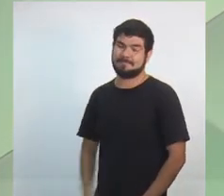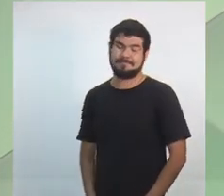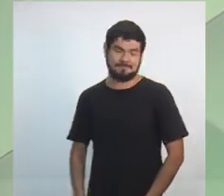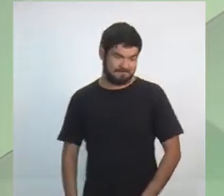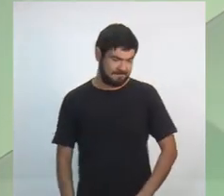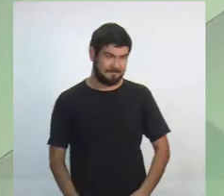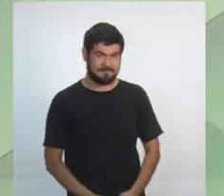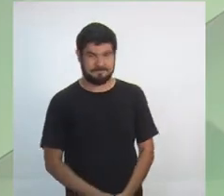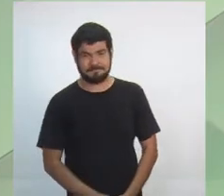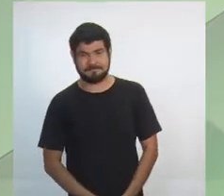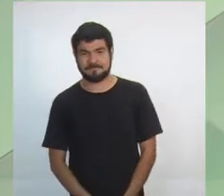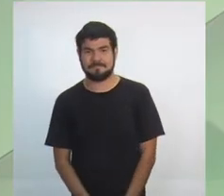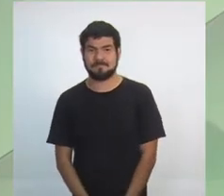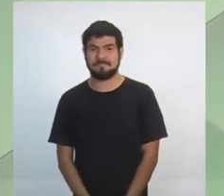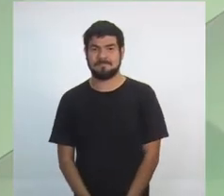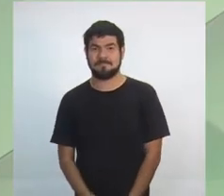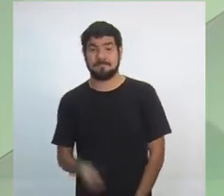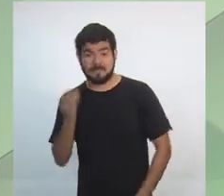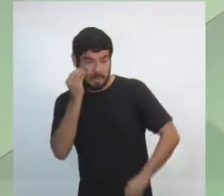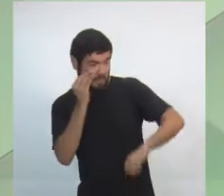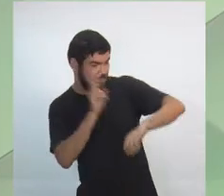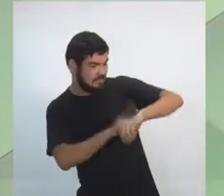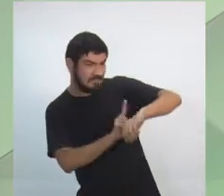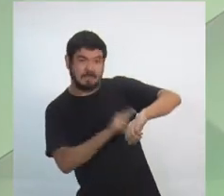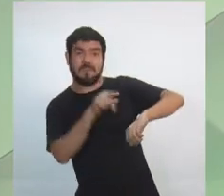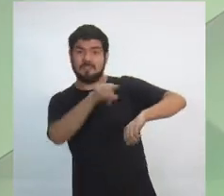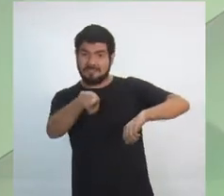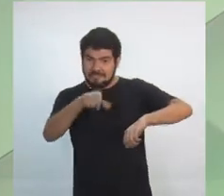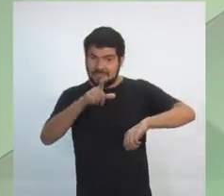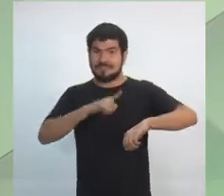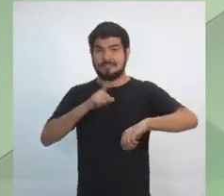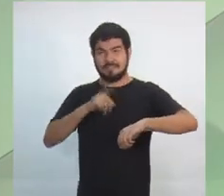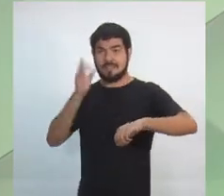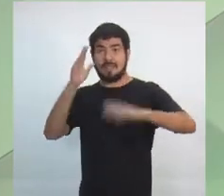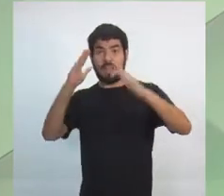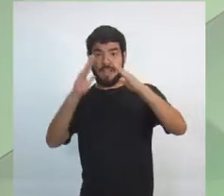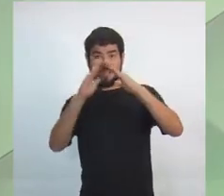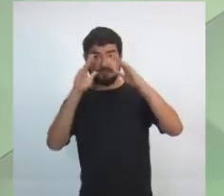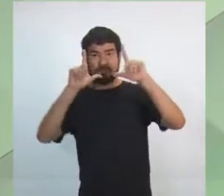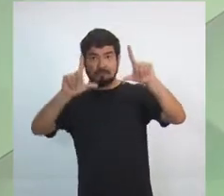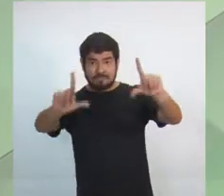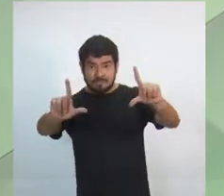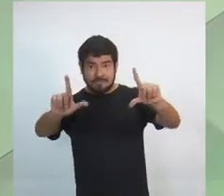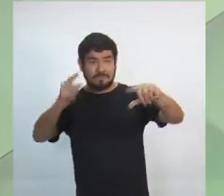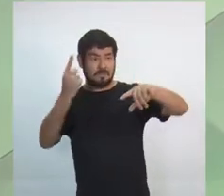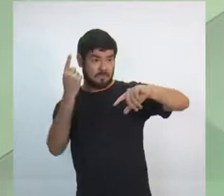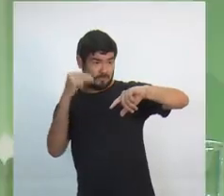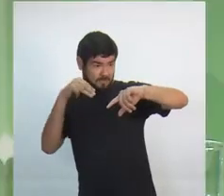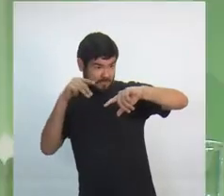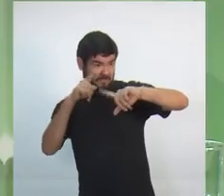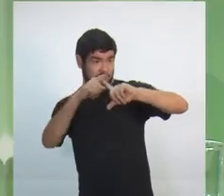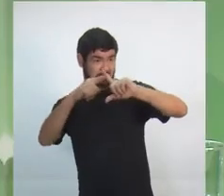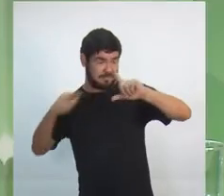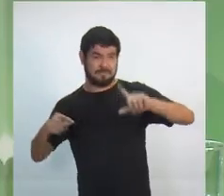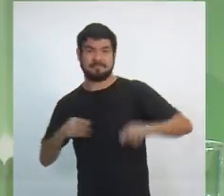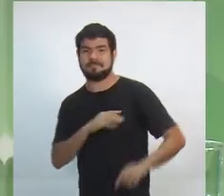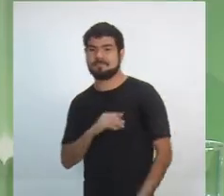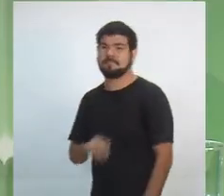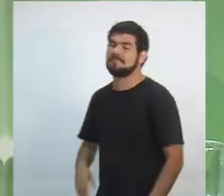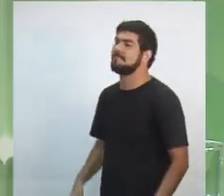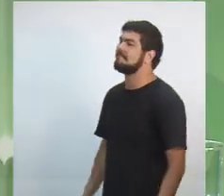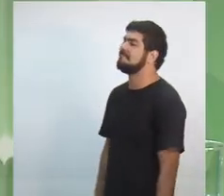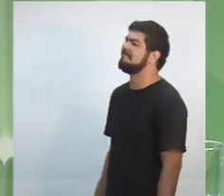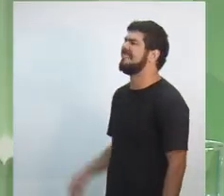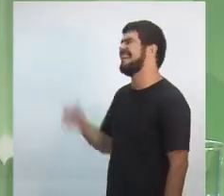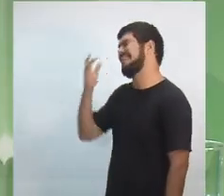tem 2 cronômetros, a gente está de olho aqui no tempo. Mas você que está em casa vai acompanhar junto com a gente. 1 minuto e 30, candidato. Candidato, é